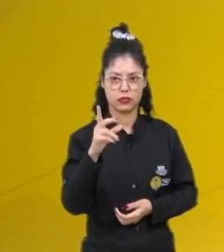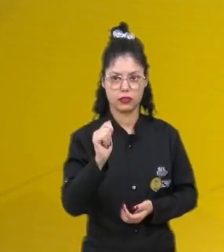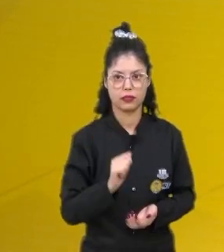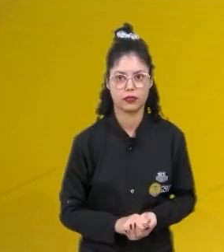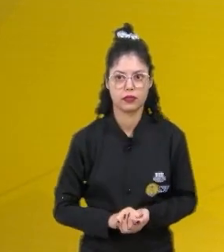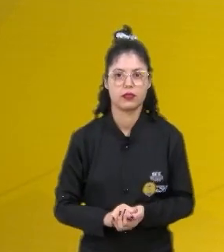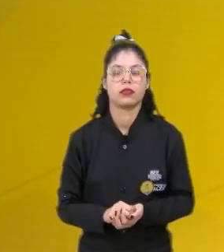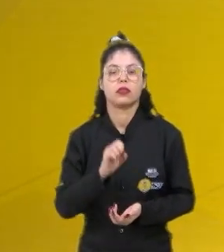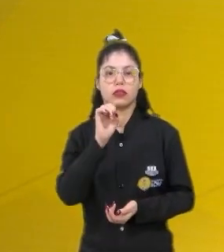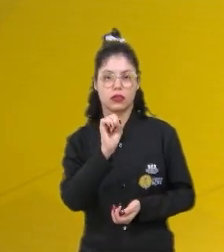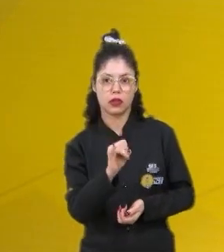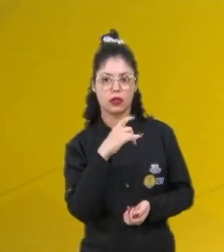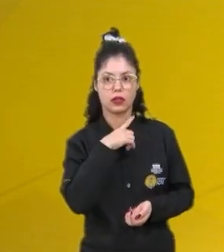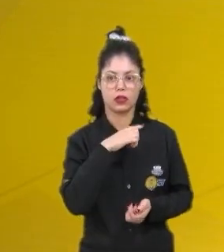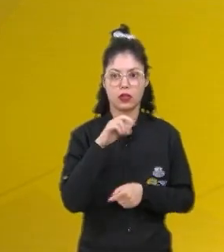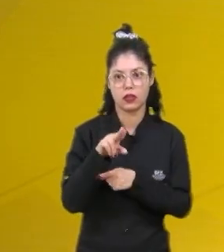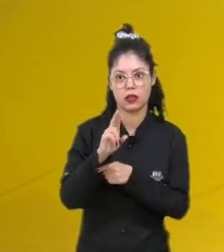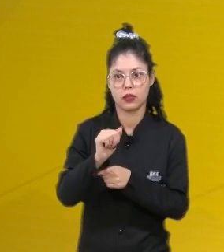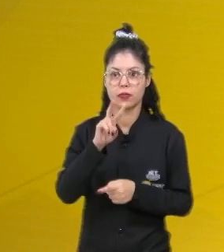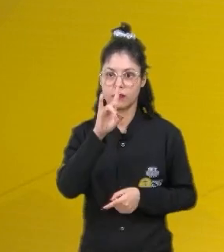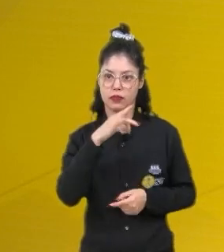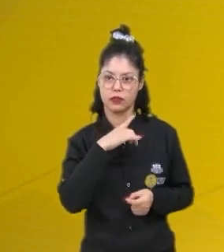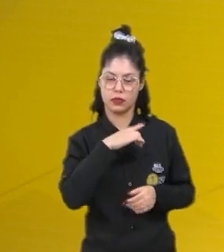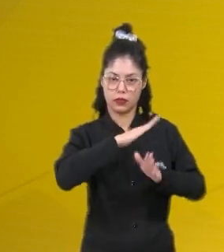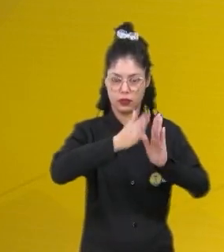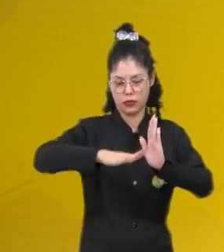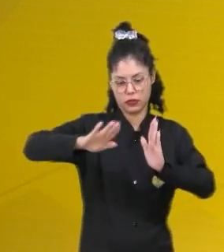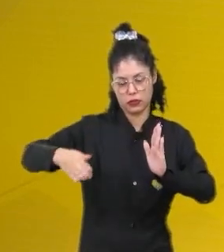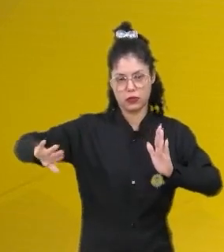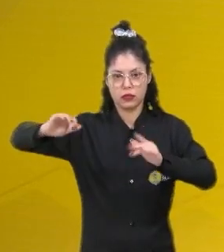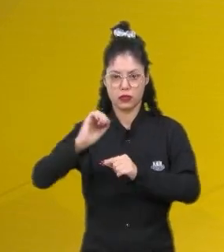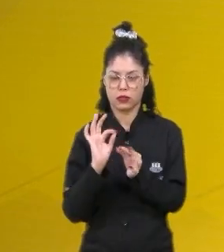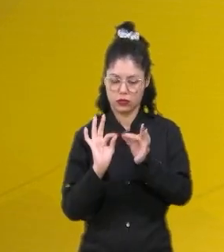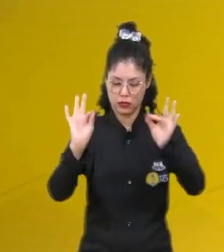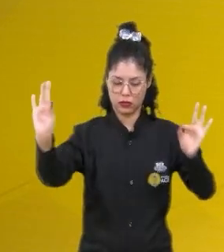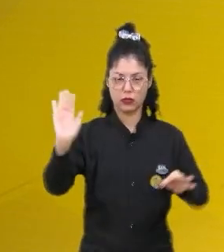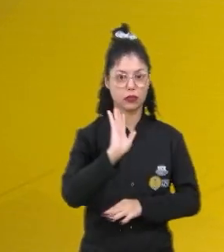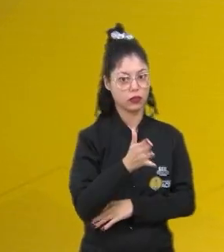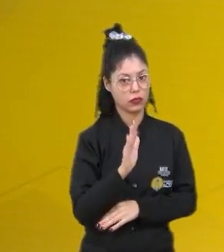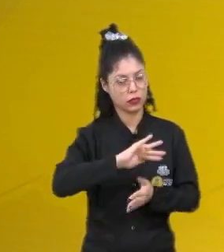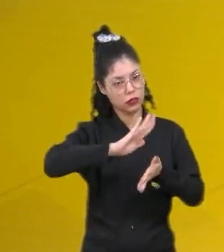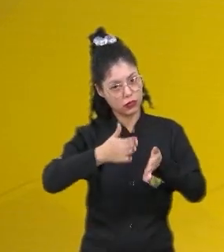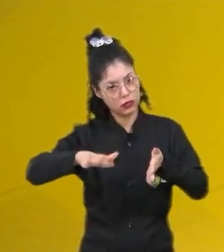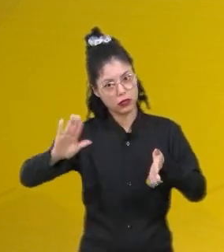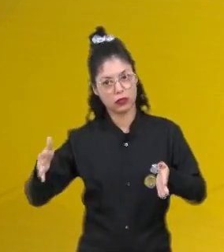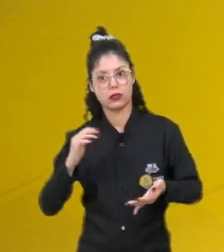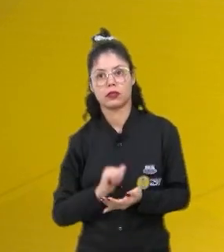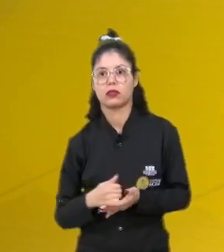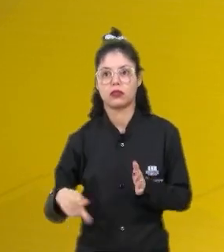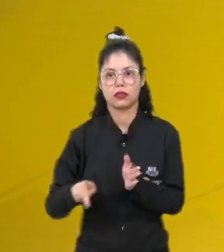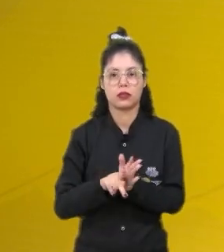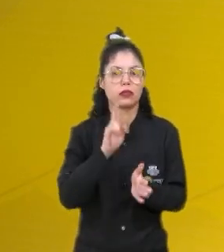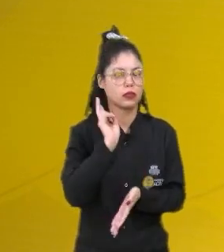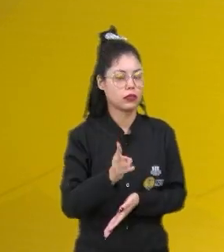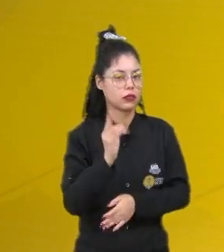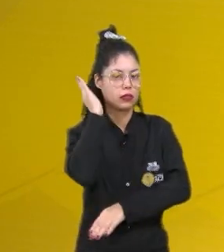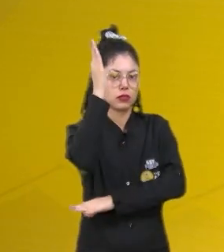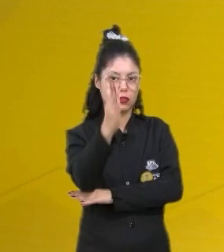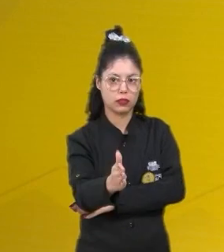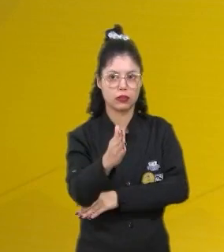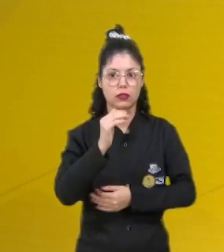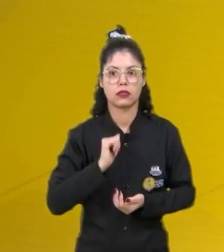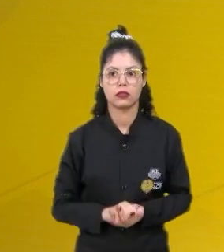ser unidimensional, né? Ele vai ter as ondas longitudinais, já que as ondas sonoras elas se propagam na mesma